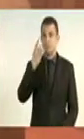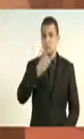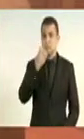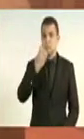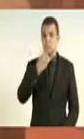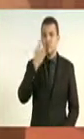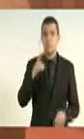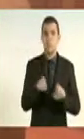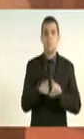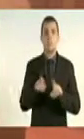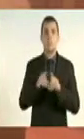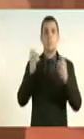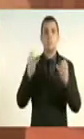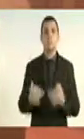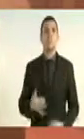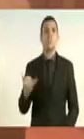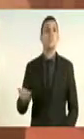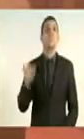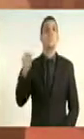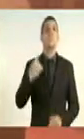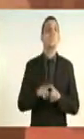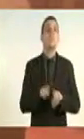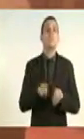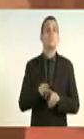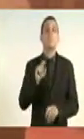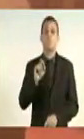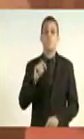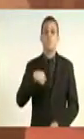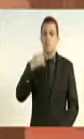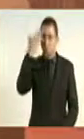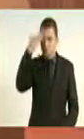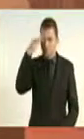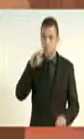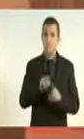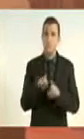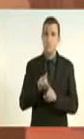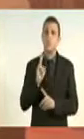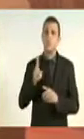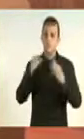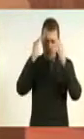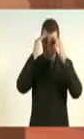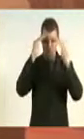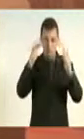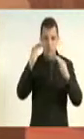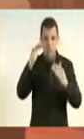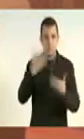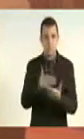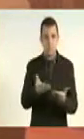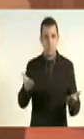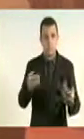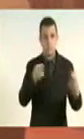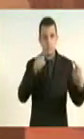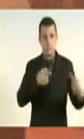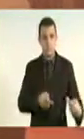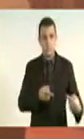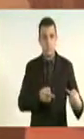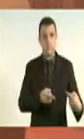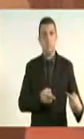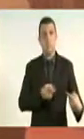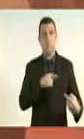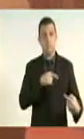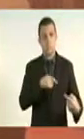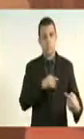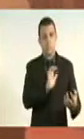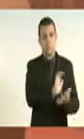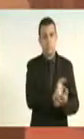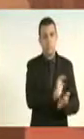e, ressaltando a tudo, entendo e sempre respeitarei o posicionamento da oposição dessa casa, como sempre fiz em